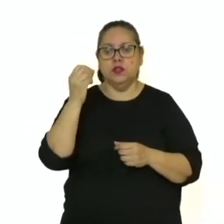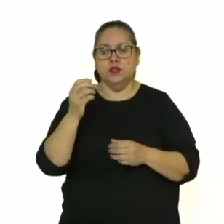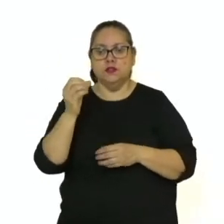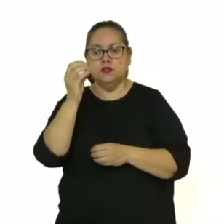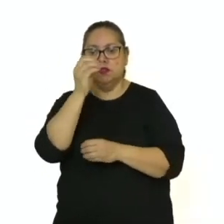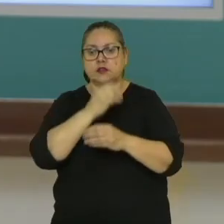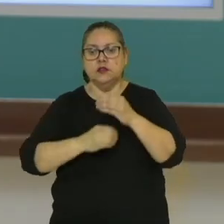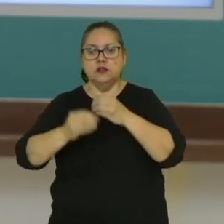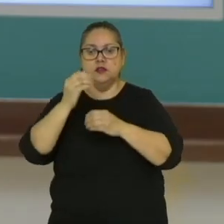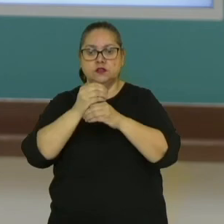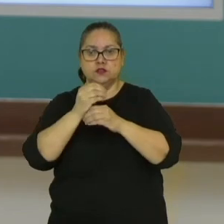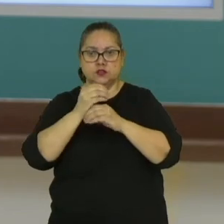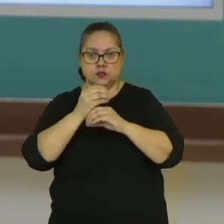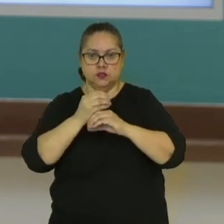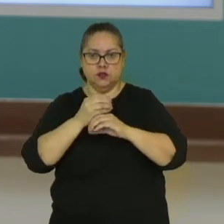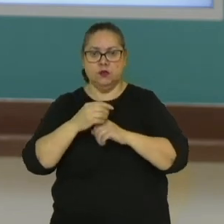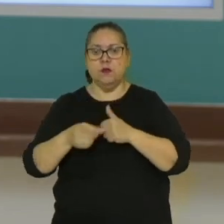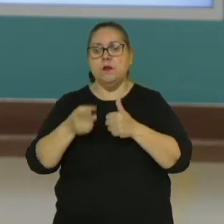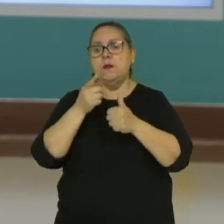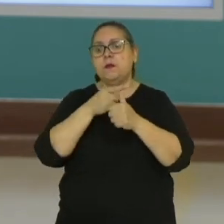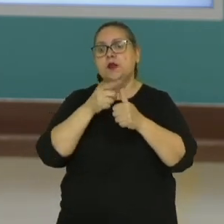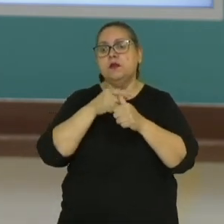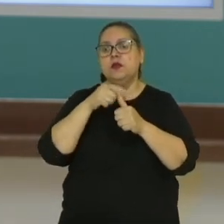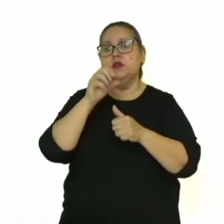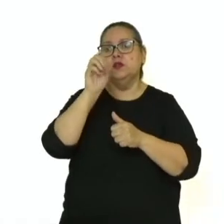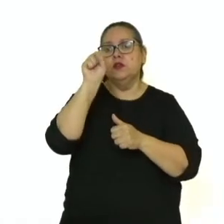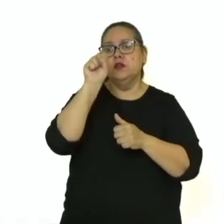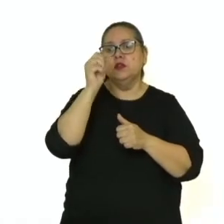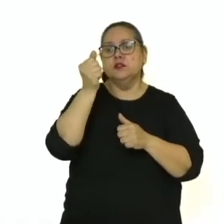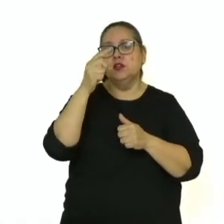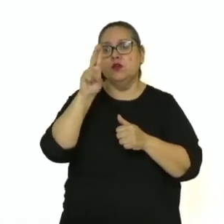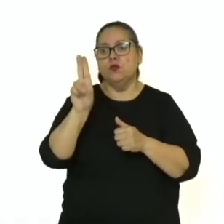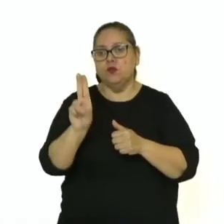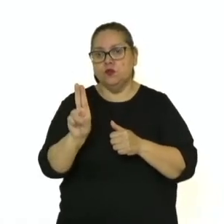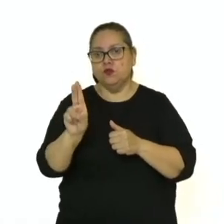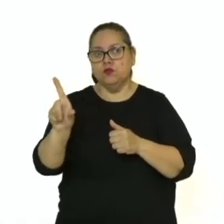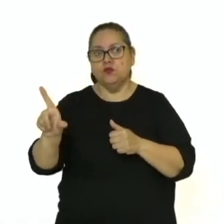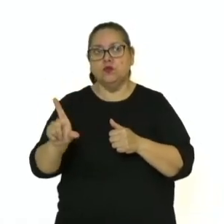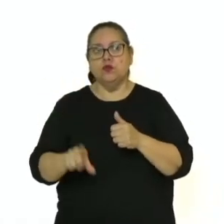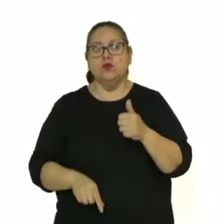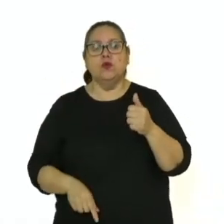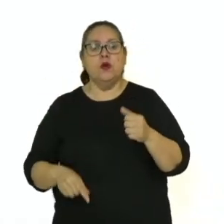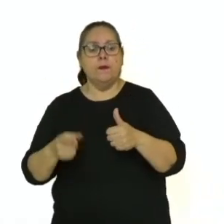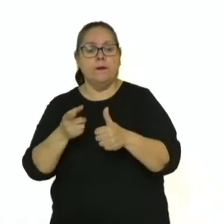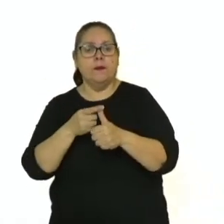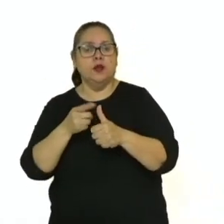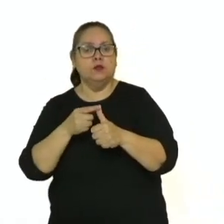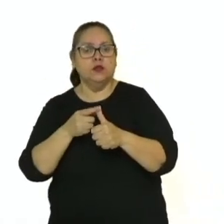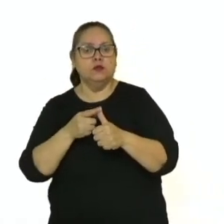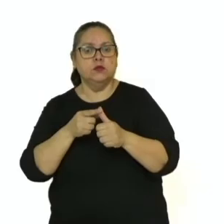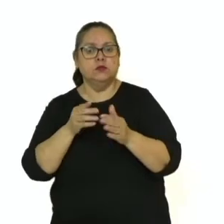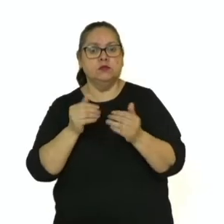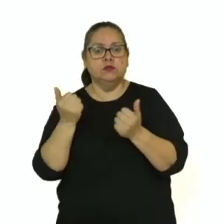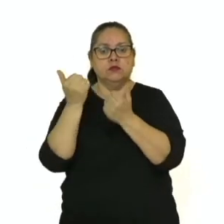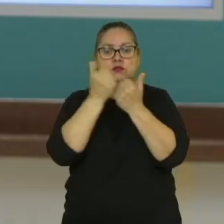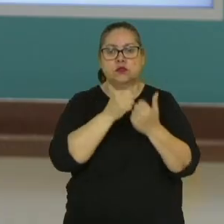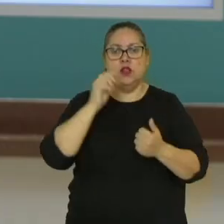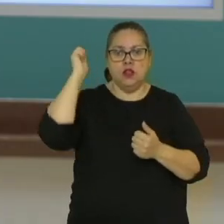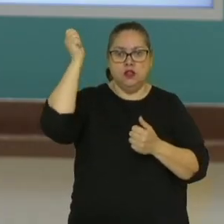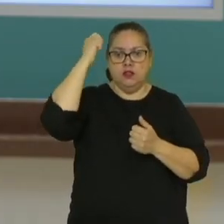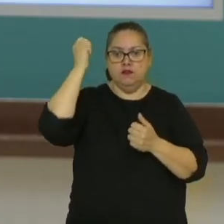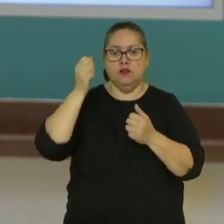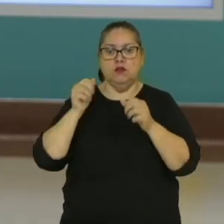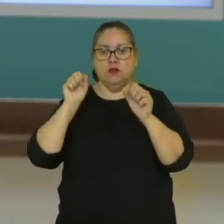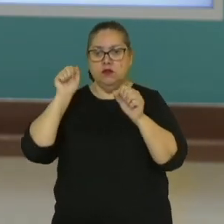nomeiam Saul, primeiro governante do reino de Israel. Aí, é o nome do meu pai, inclusive. Saul foi sucedido por Davi, Davi por